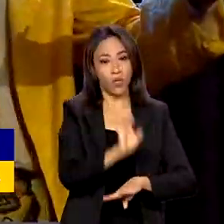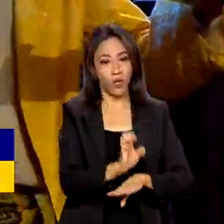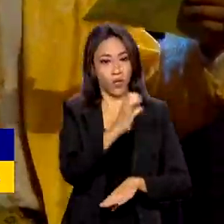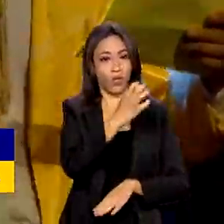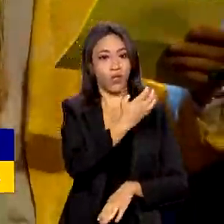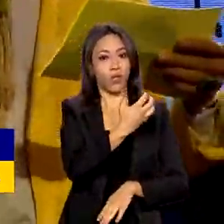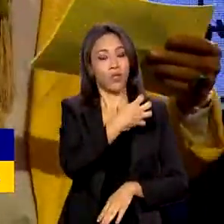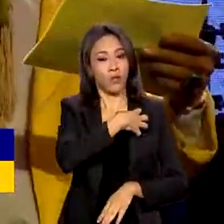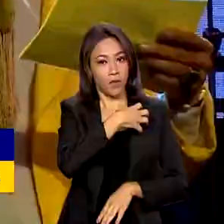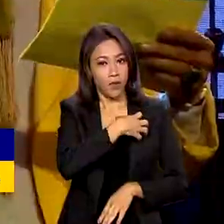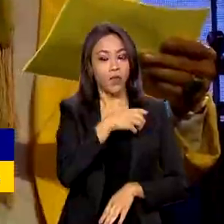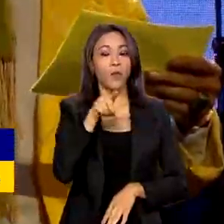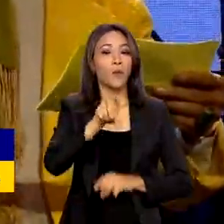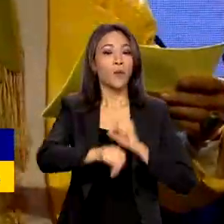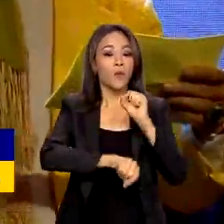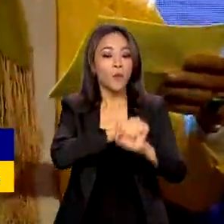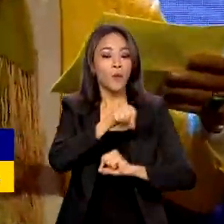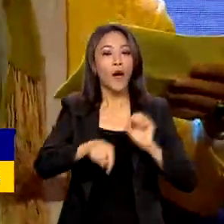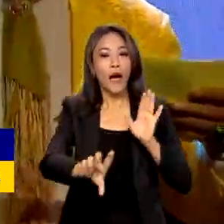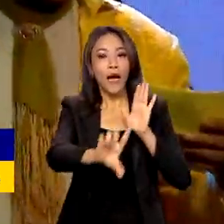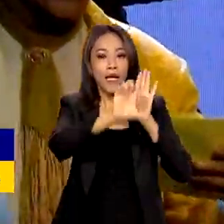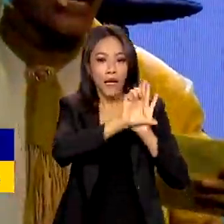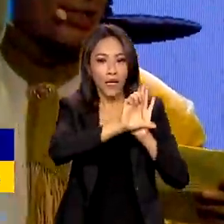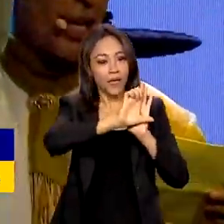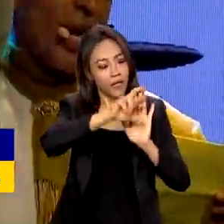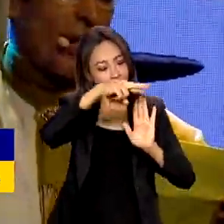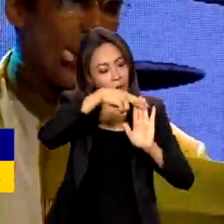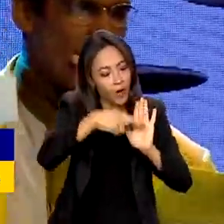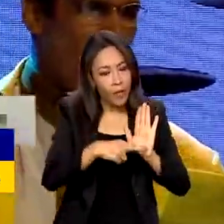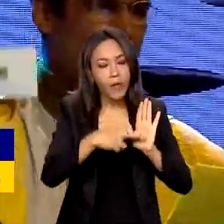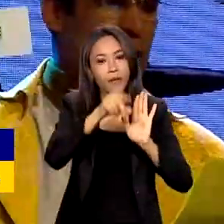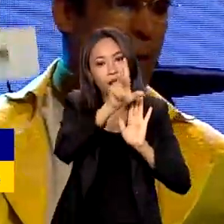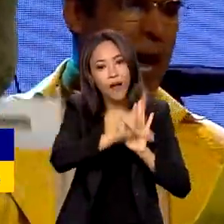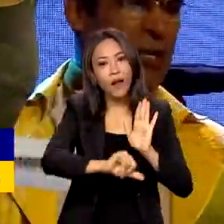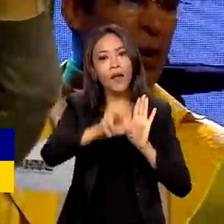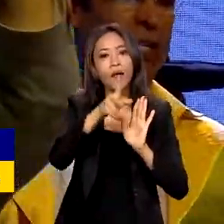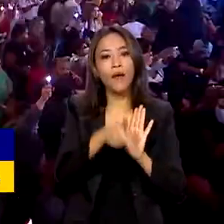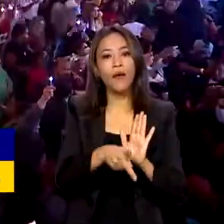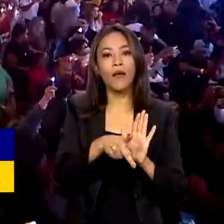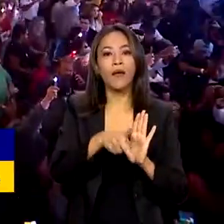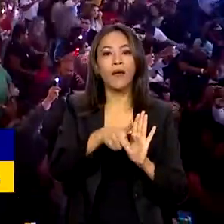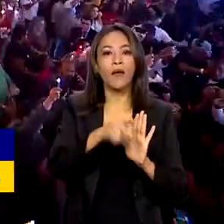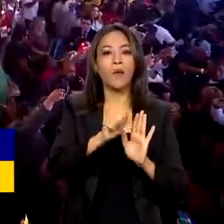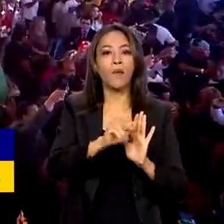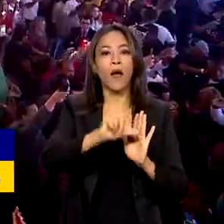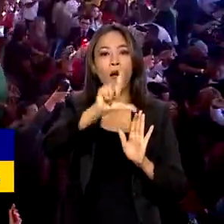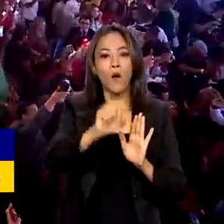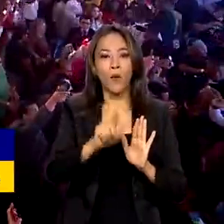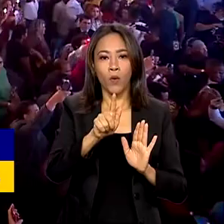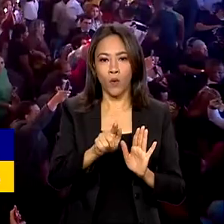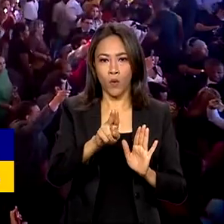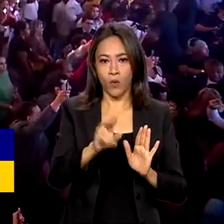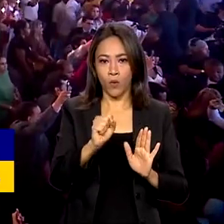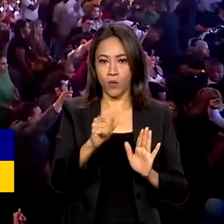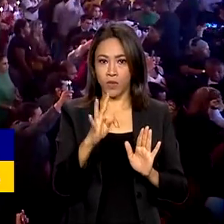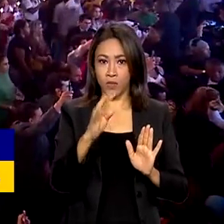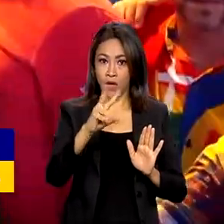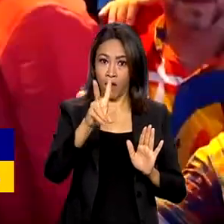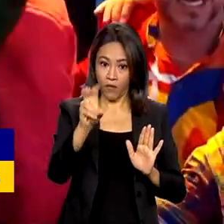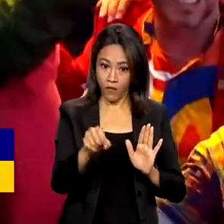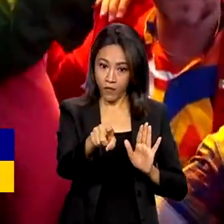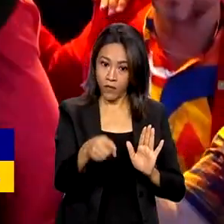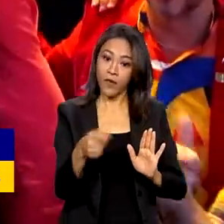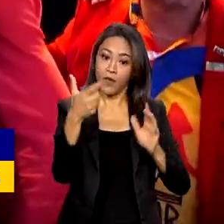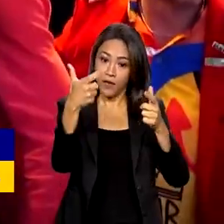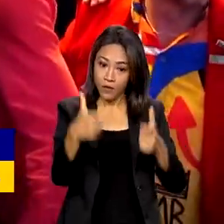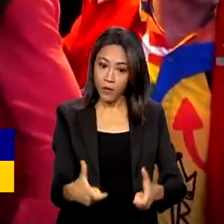que regulamenta a Lei Paulo Gustavo. A cerimônia, aberta ao público, foi realizada na concha acústica do